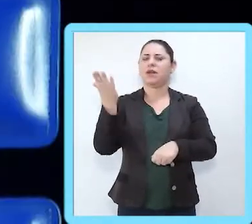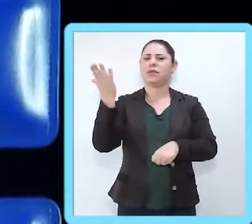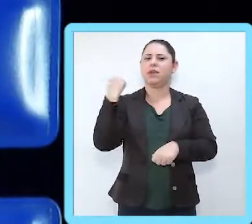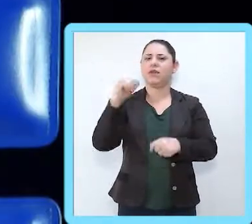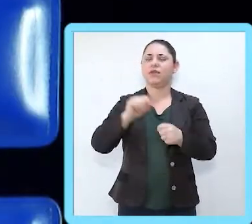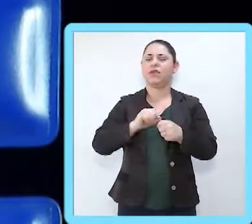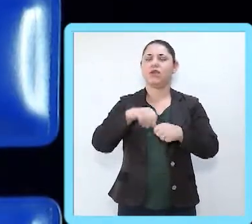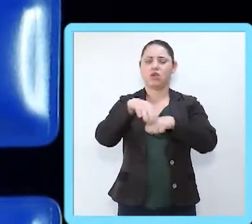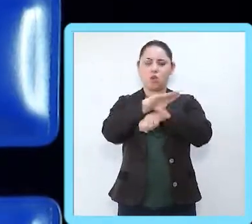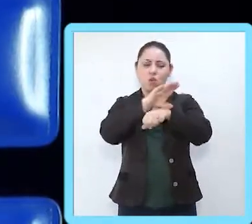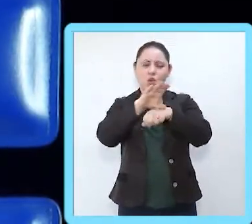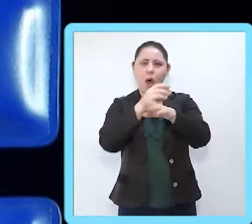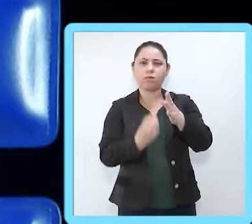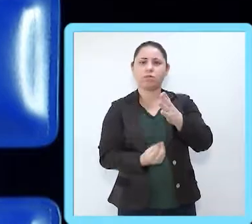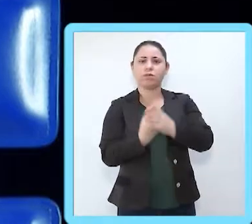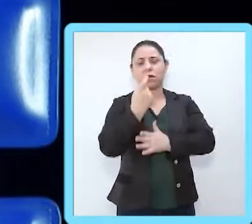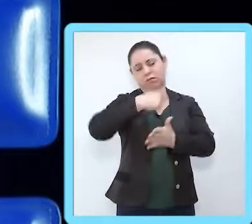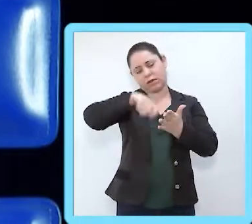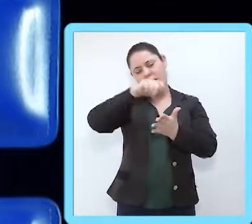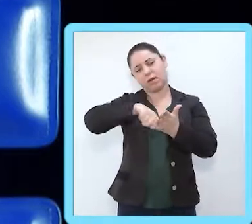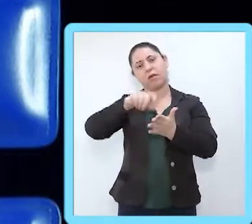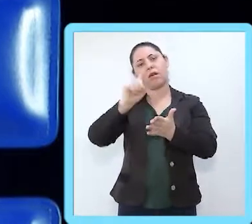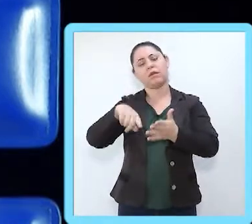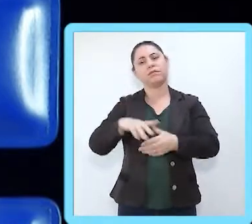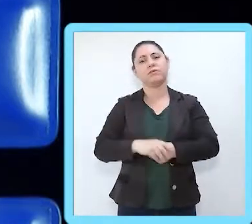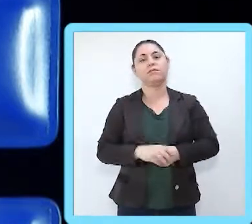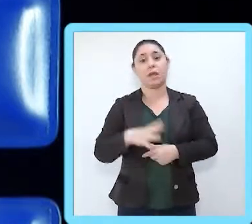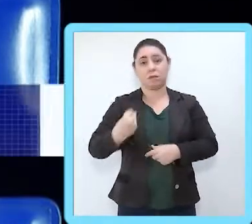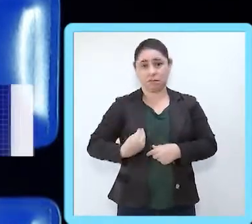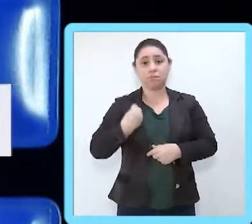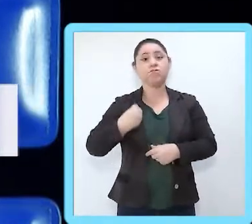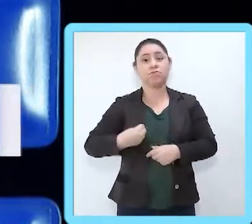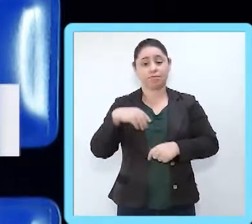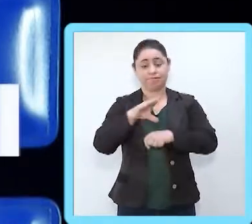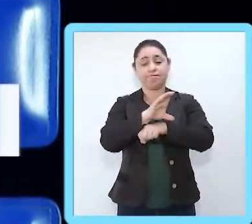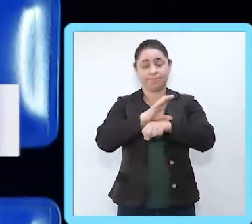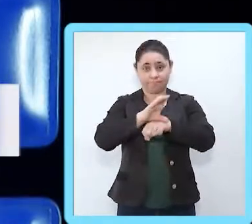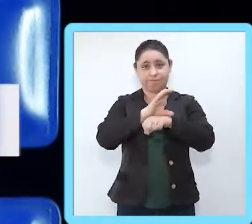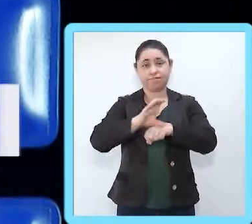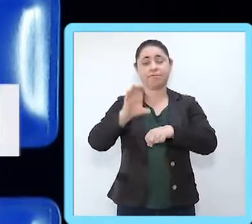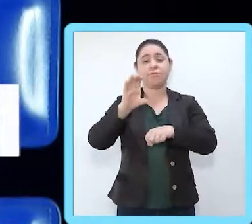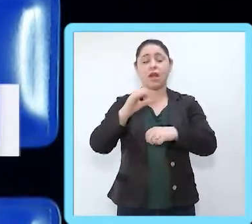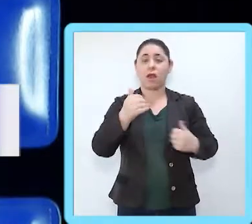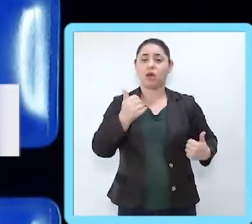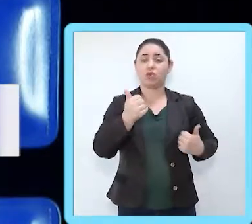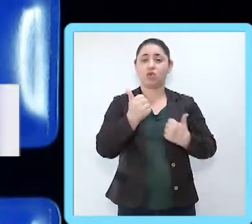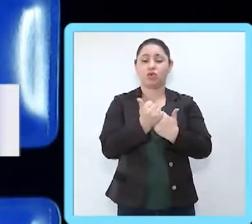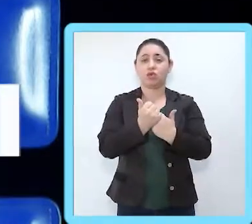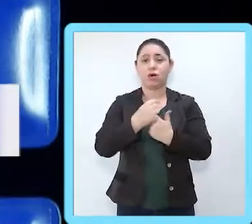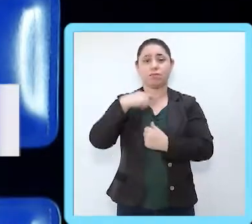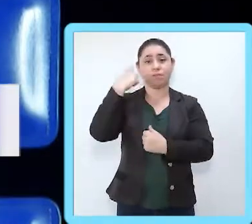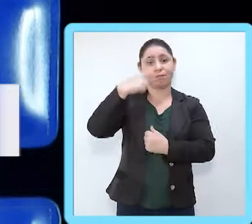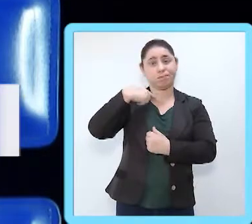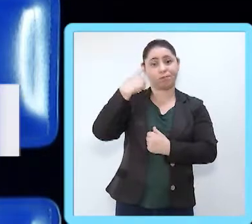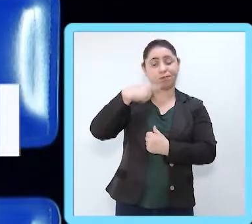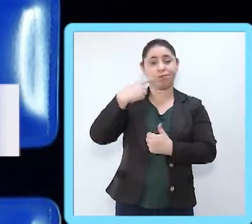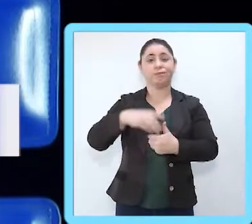Constituição e eu participei dessa Constituição, auxiliado por um grande advogado